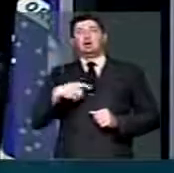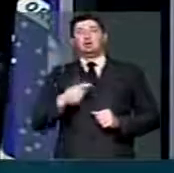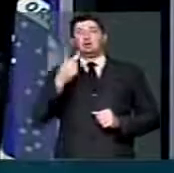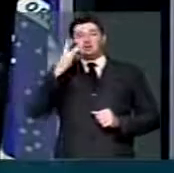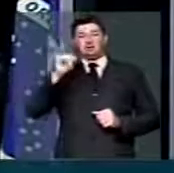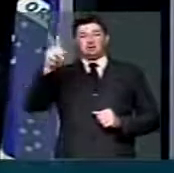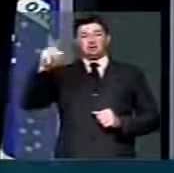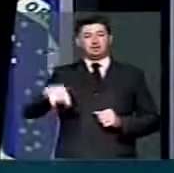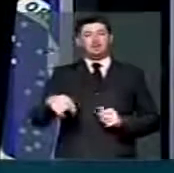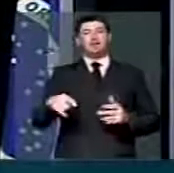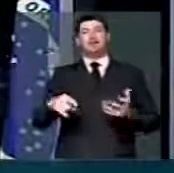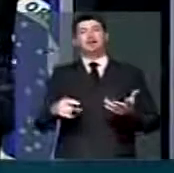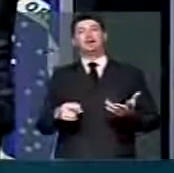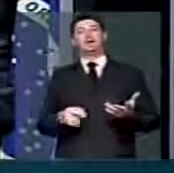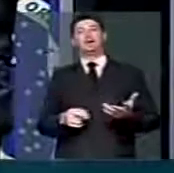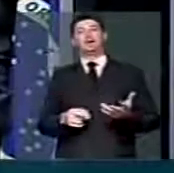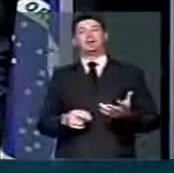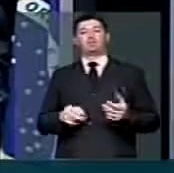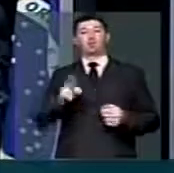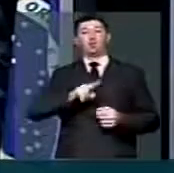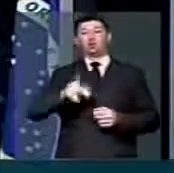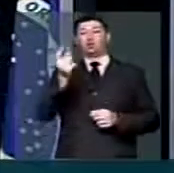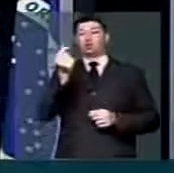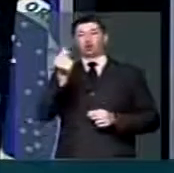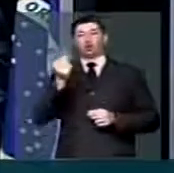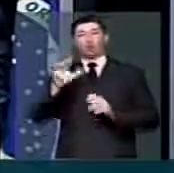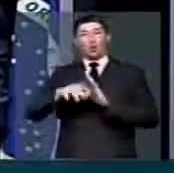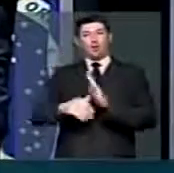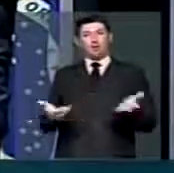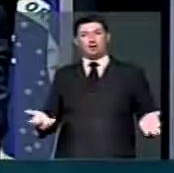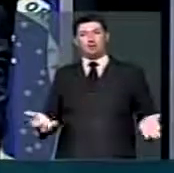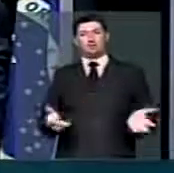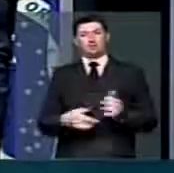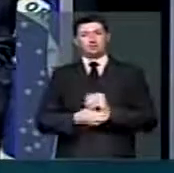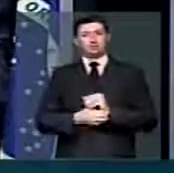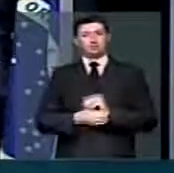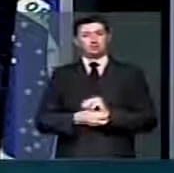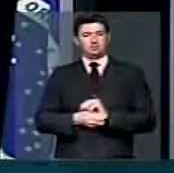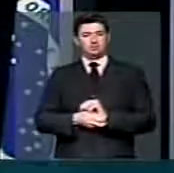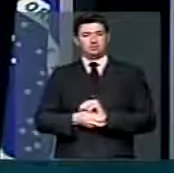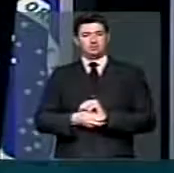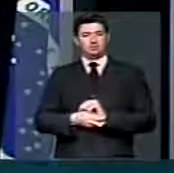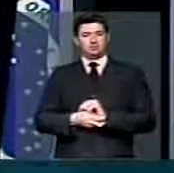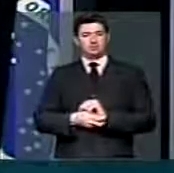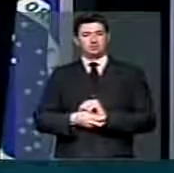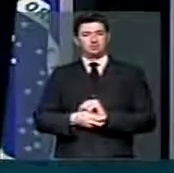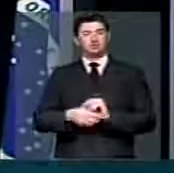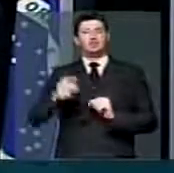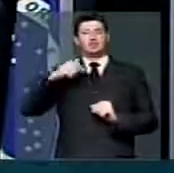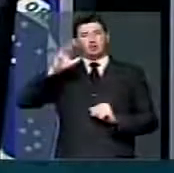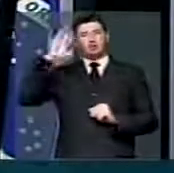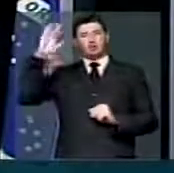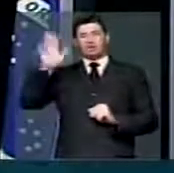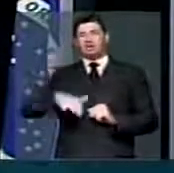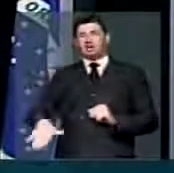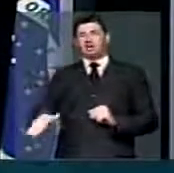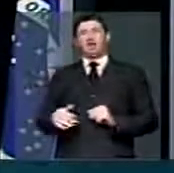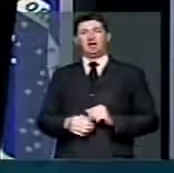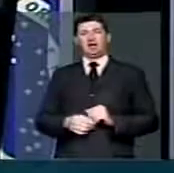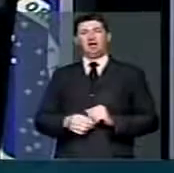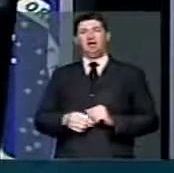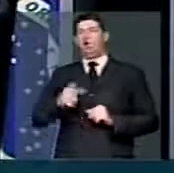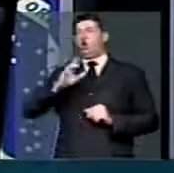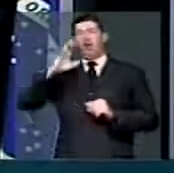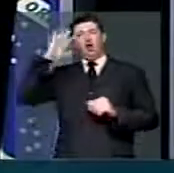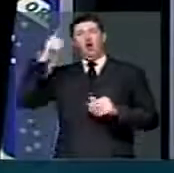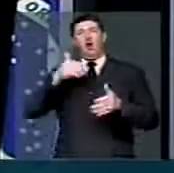pai que usa o dinheiro que não é seu. Eu acho que o sonho de todos, assim como das crianças, o sonho de